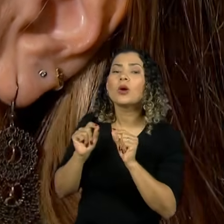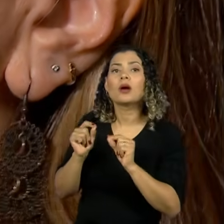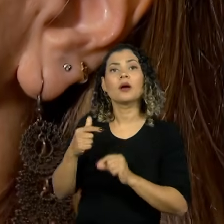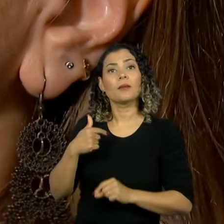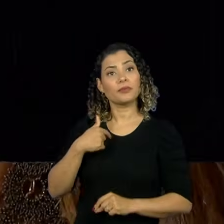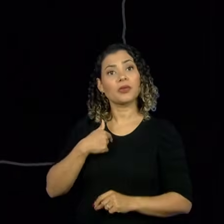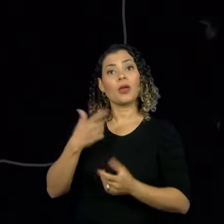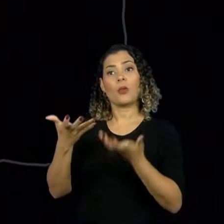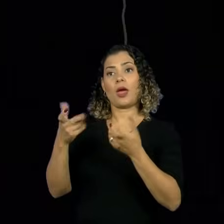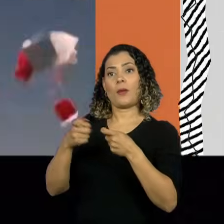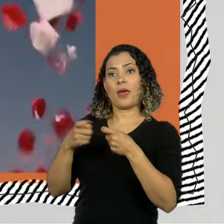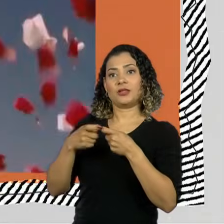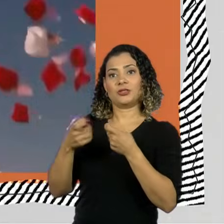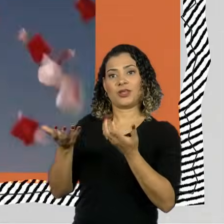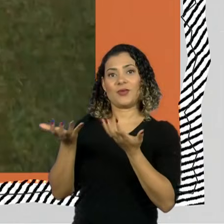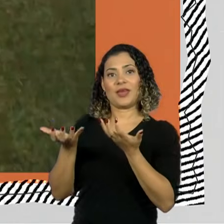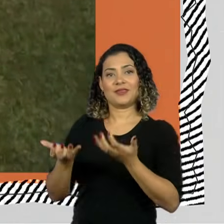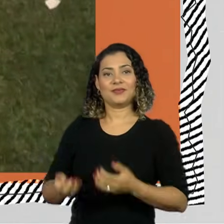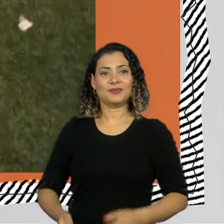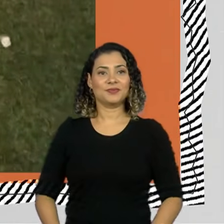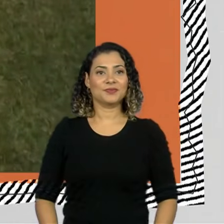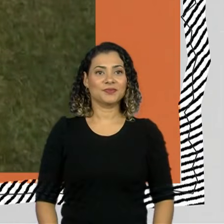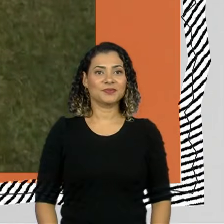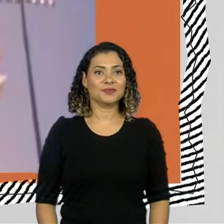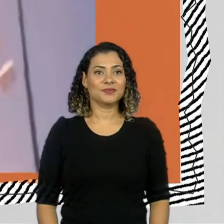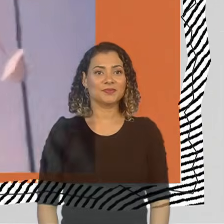eu falava, médica.